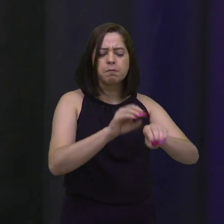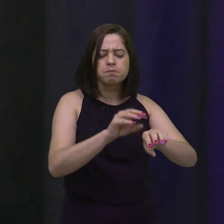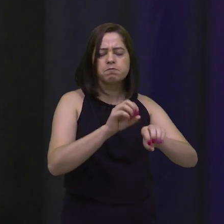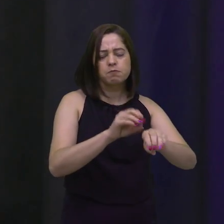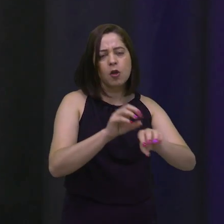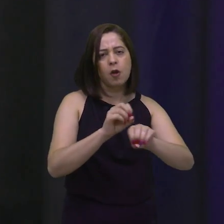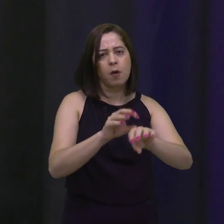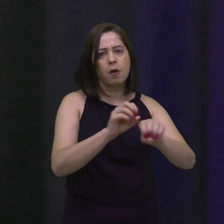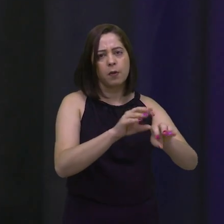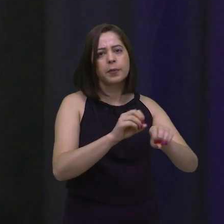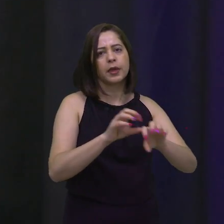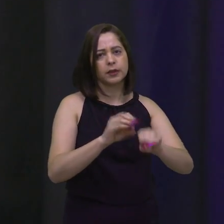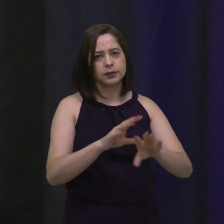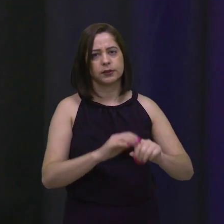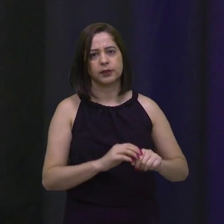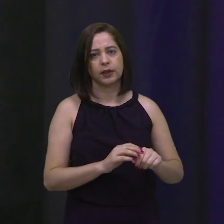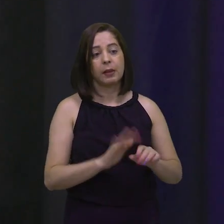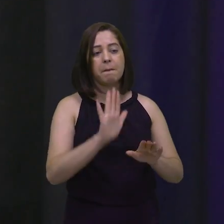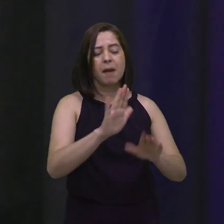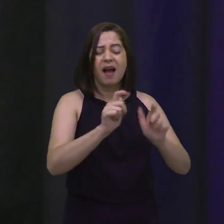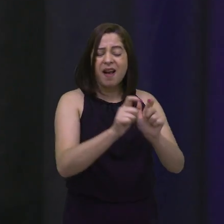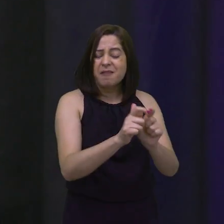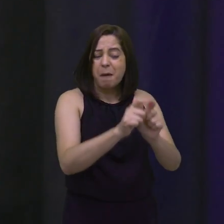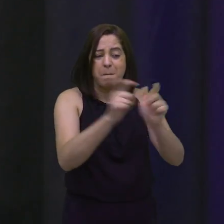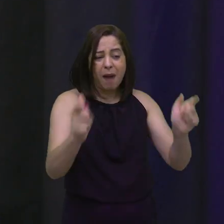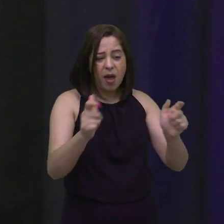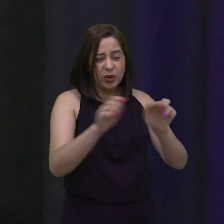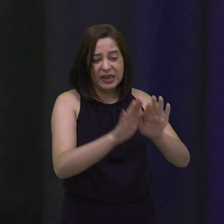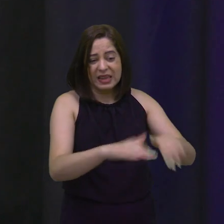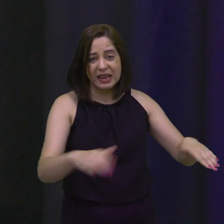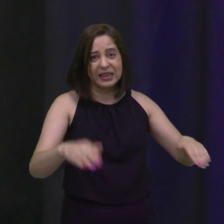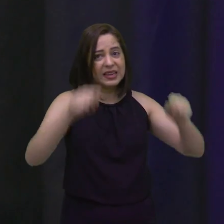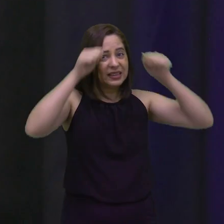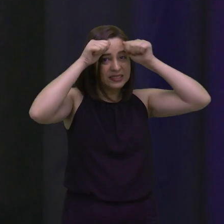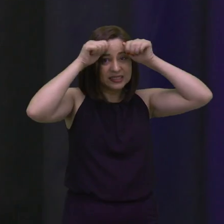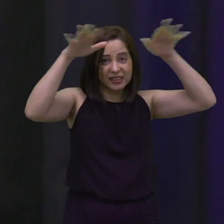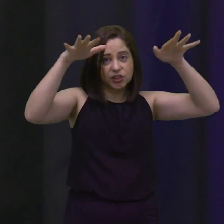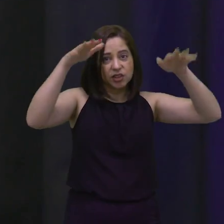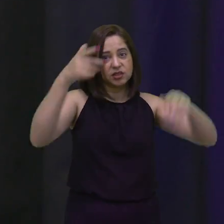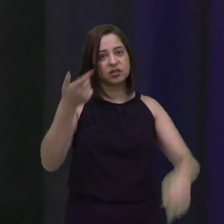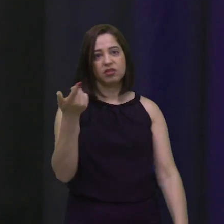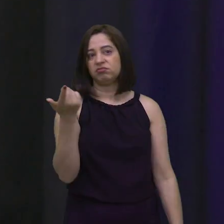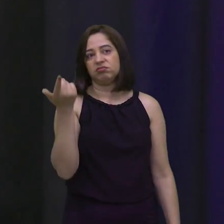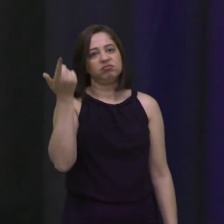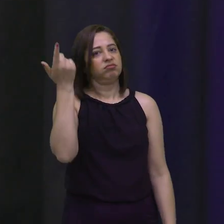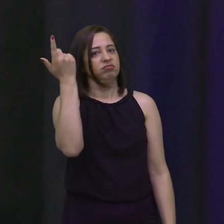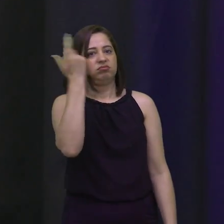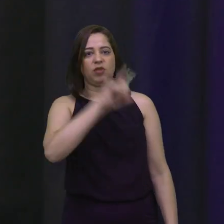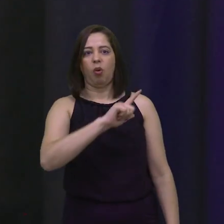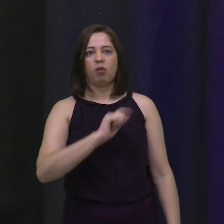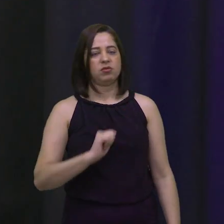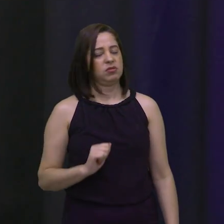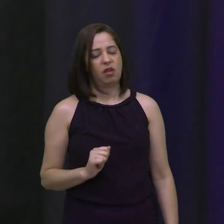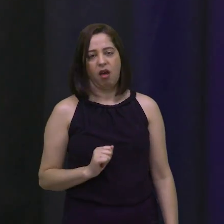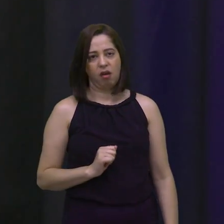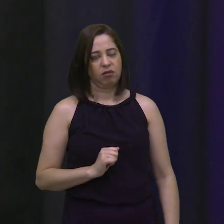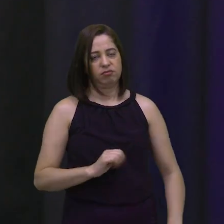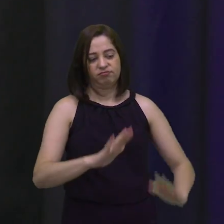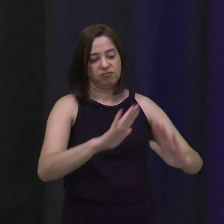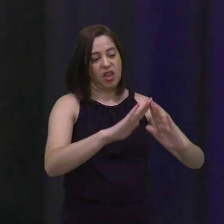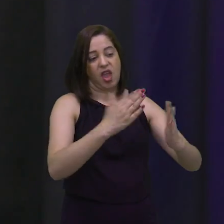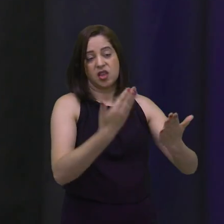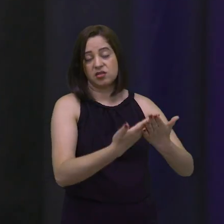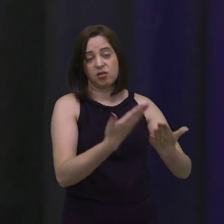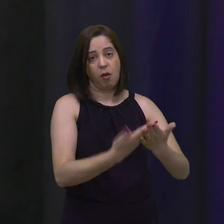quase que... numa maioria, as crianças autistas só conseguem frequentar o ambiente escolar